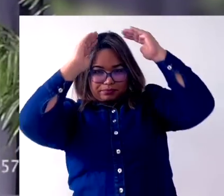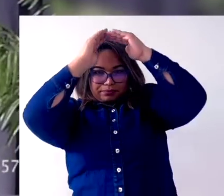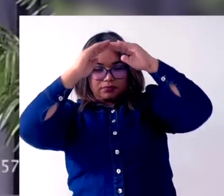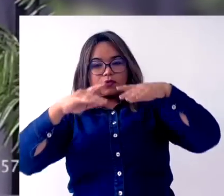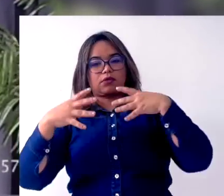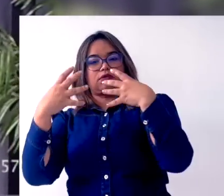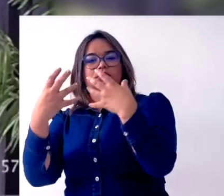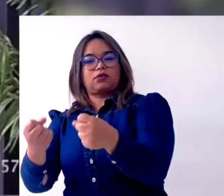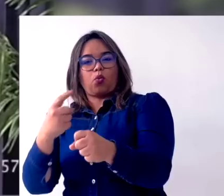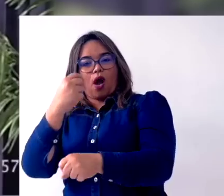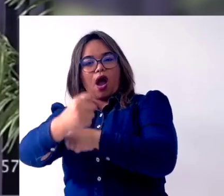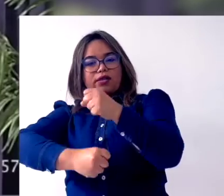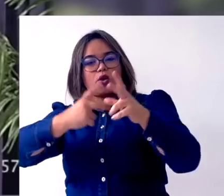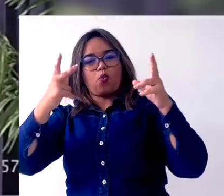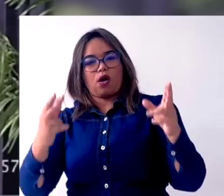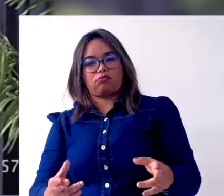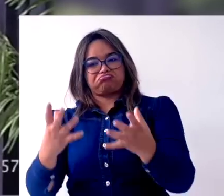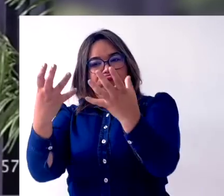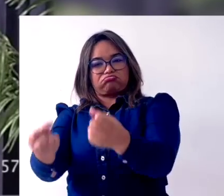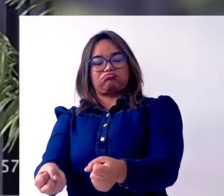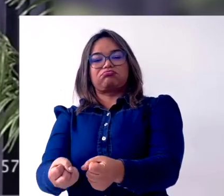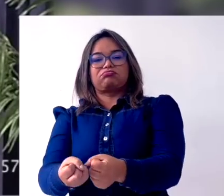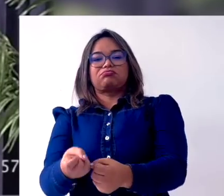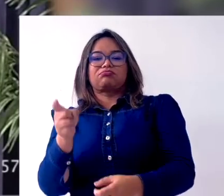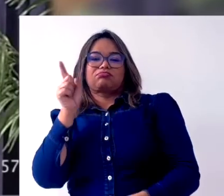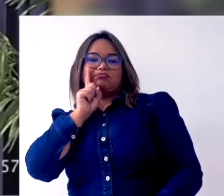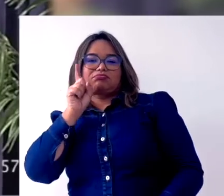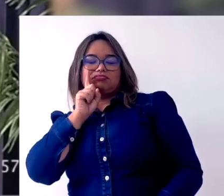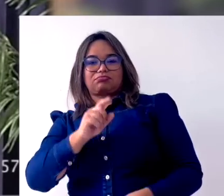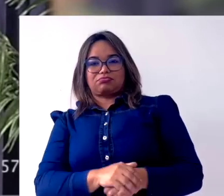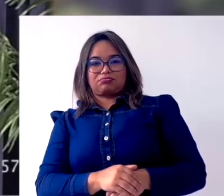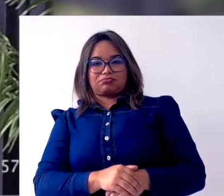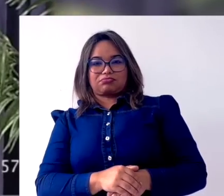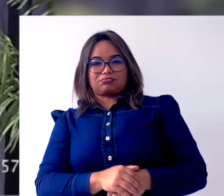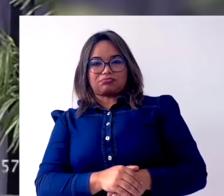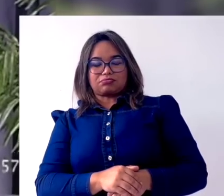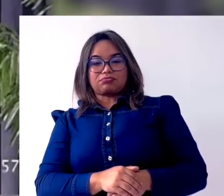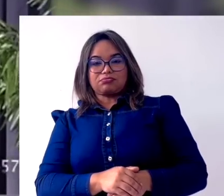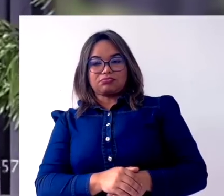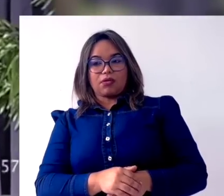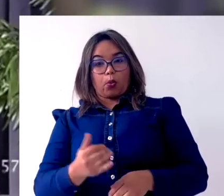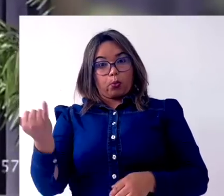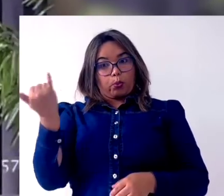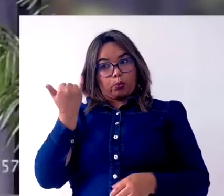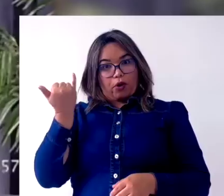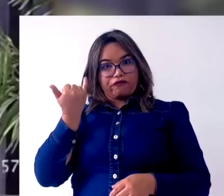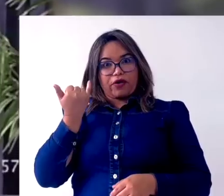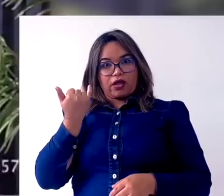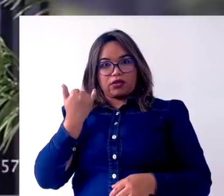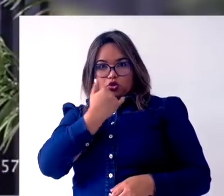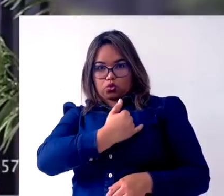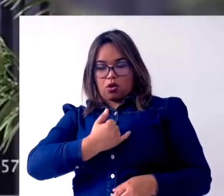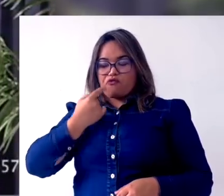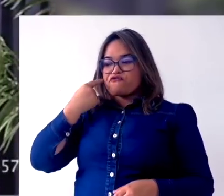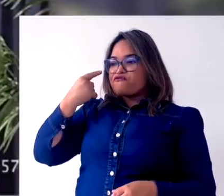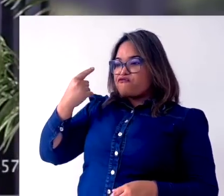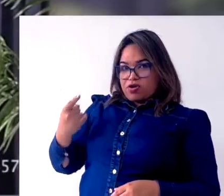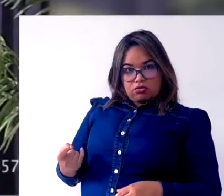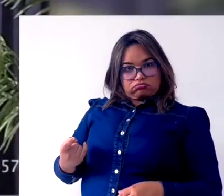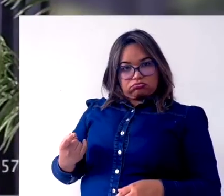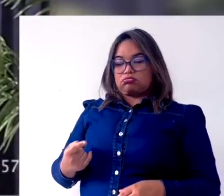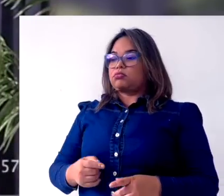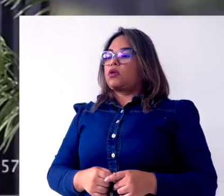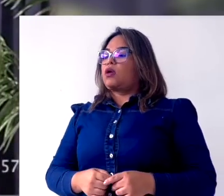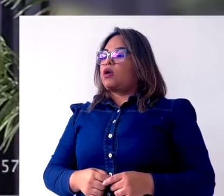os Estados Unidos. Então o profeta vê que a primeira besta recebeu uma ferida mortal e depois continua olhando e